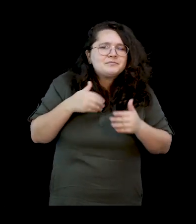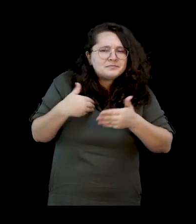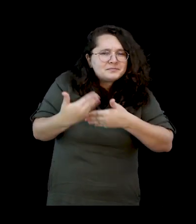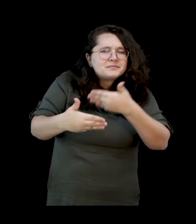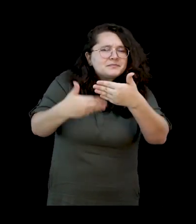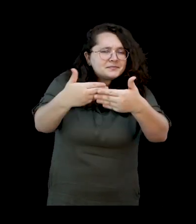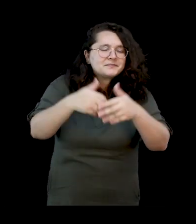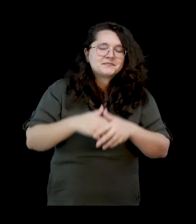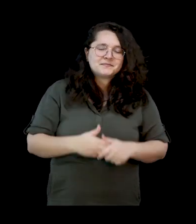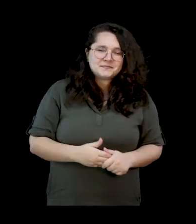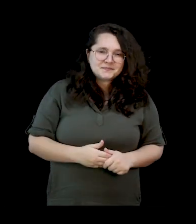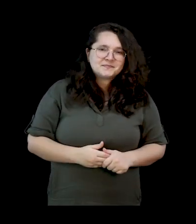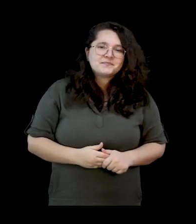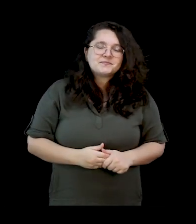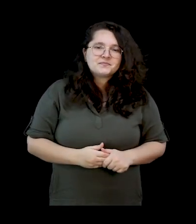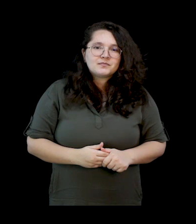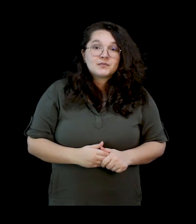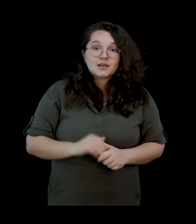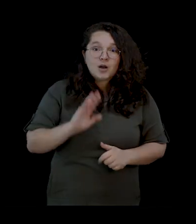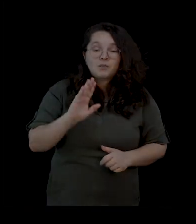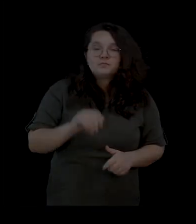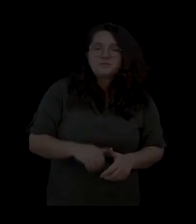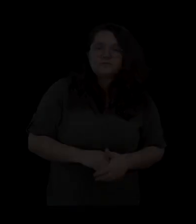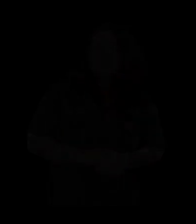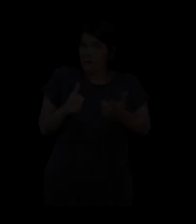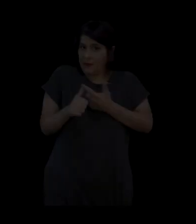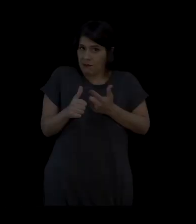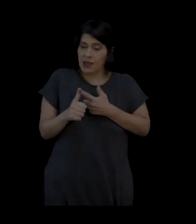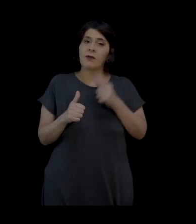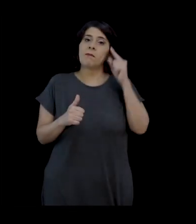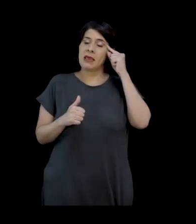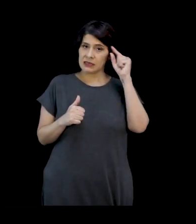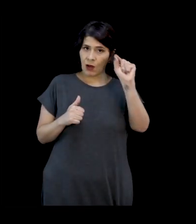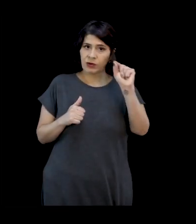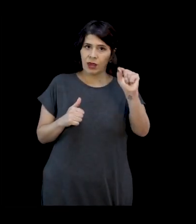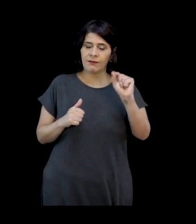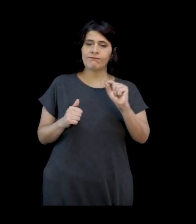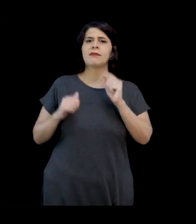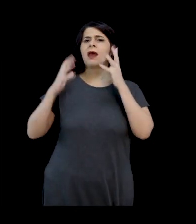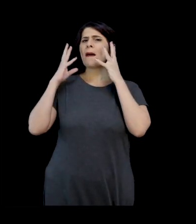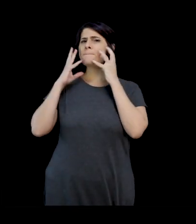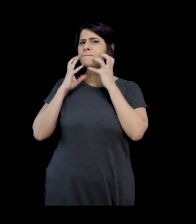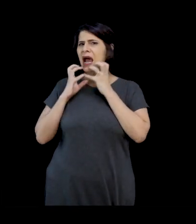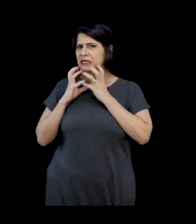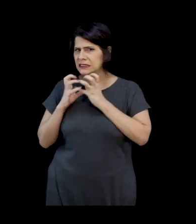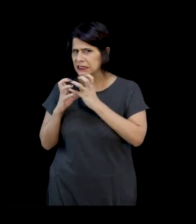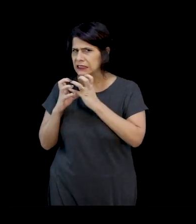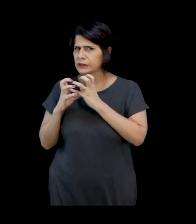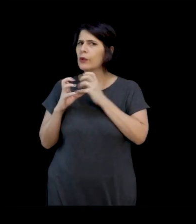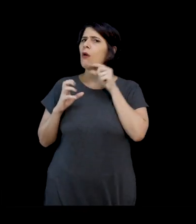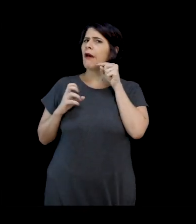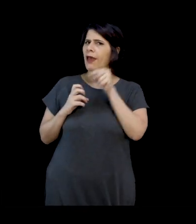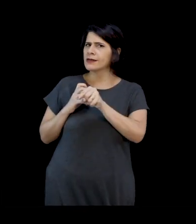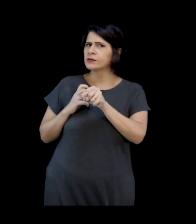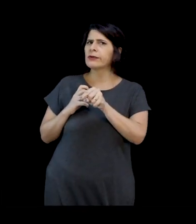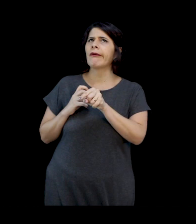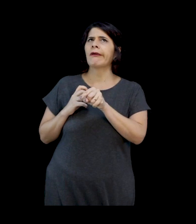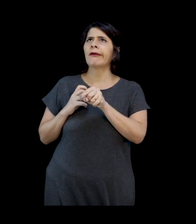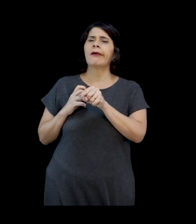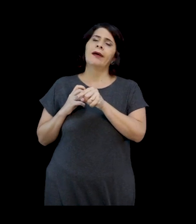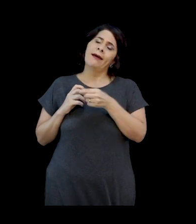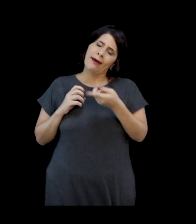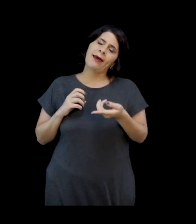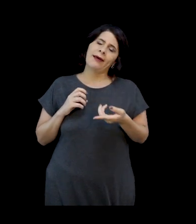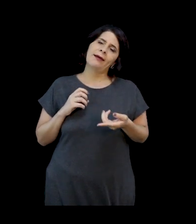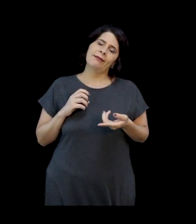desenvolver sobre alguns aspectos aqui. Primeiro, essa ideia de que o marxismo, de que ele, o fato